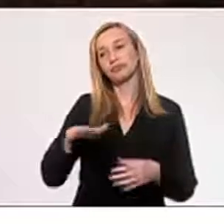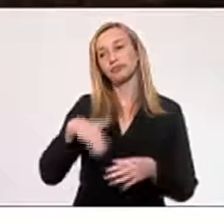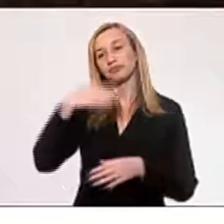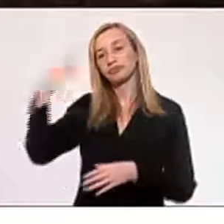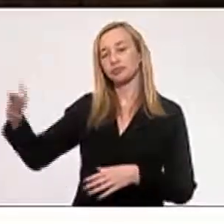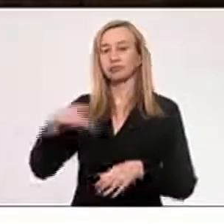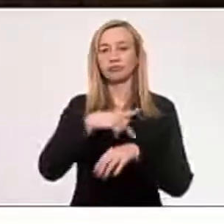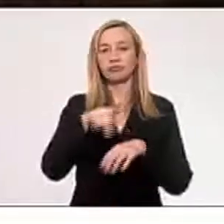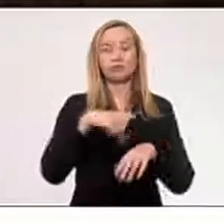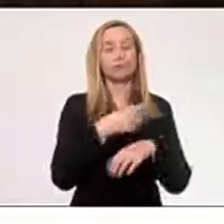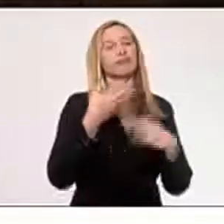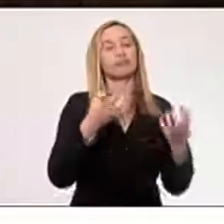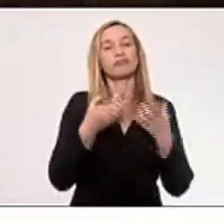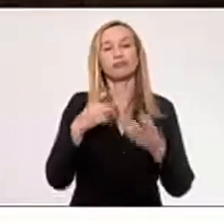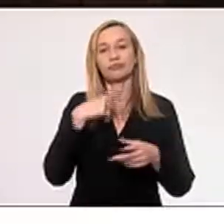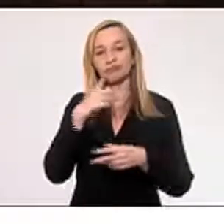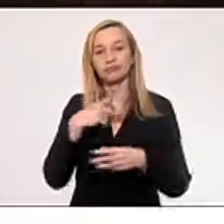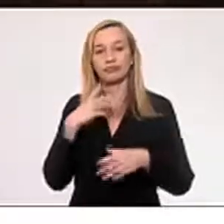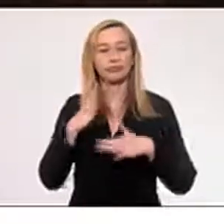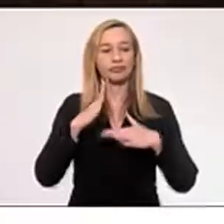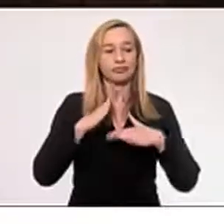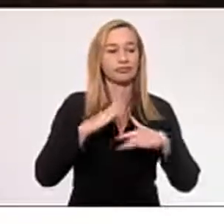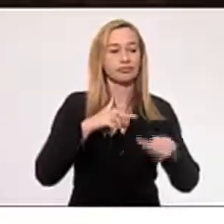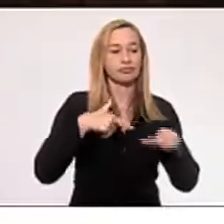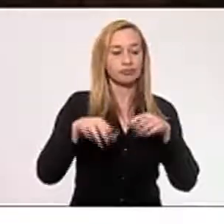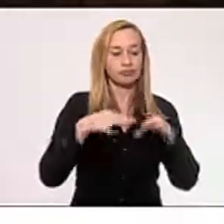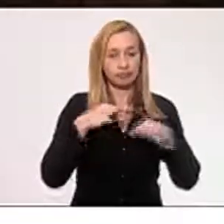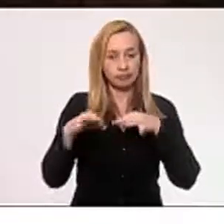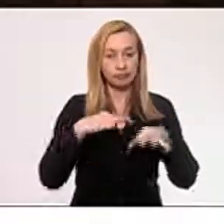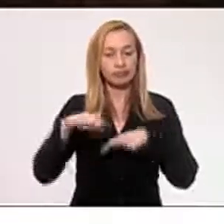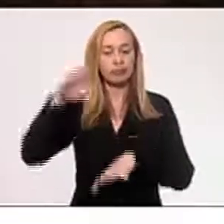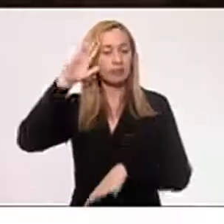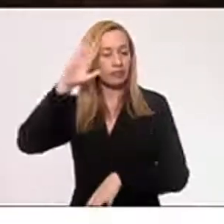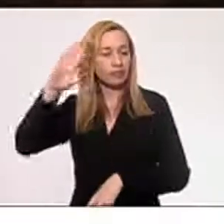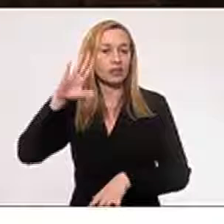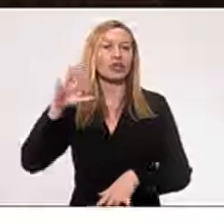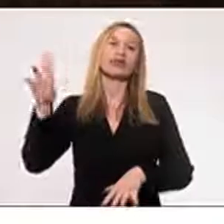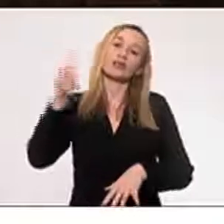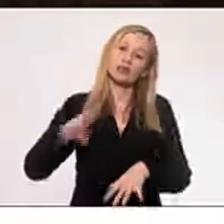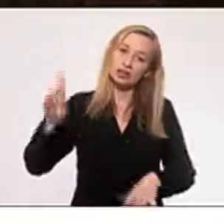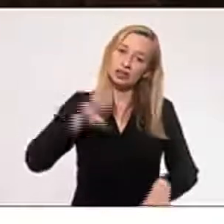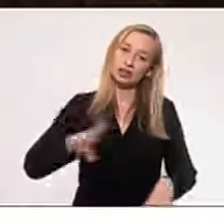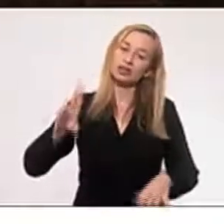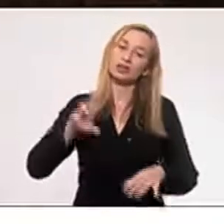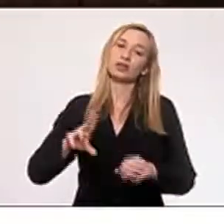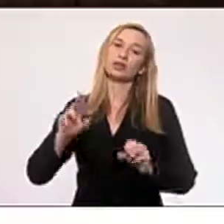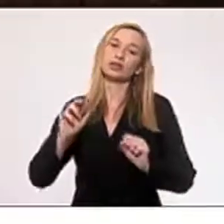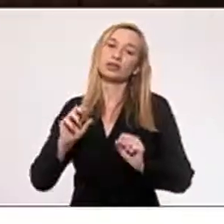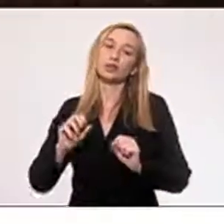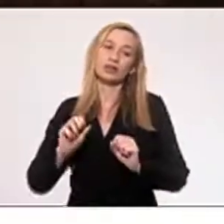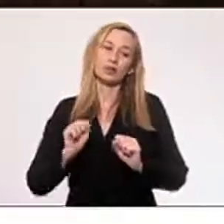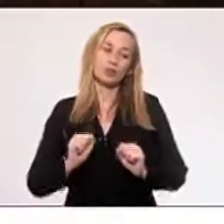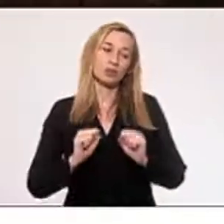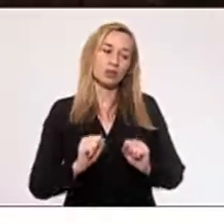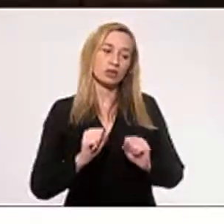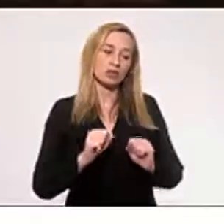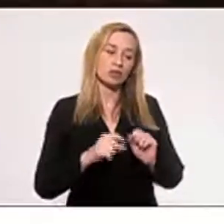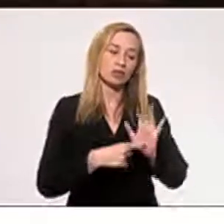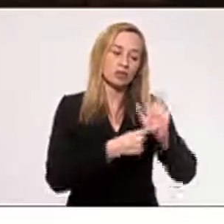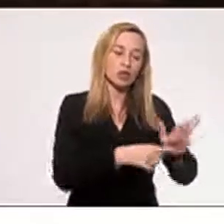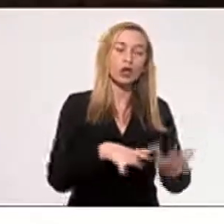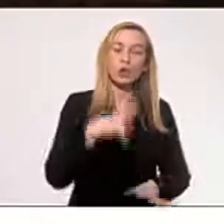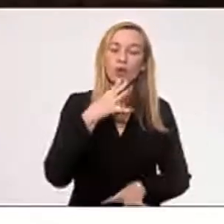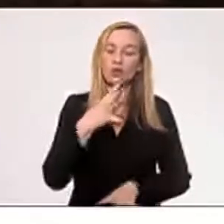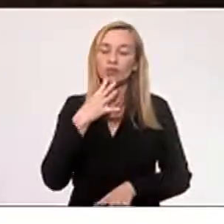falar de projetos de extensão que são fundamentais para que as universidades coloquem à disposição da sociedade o conhecimento que elas